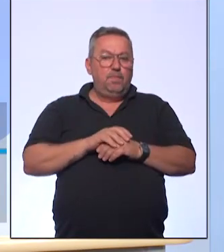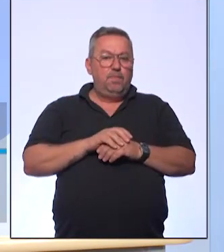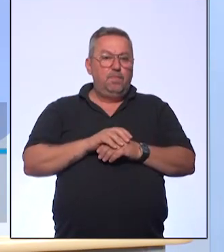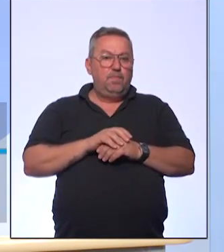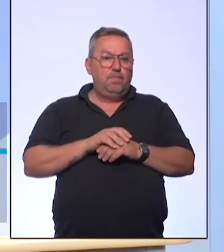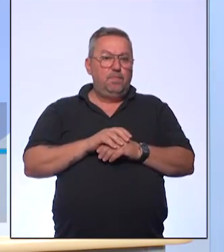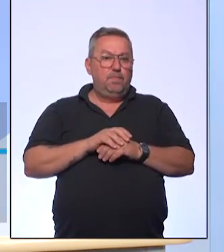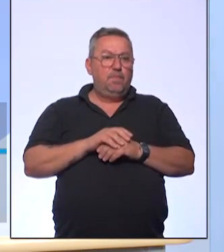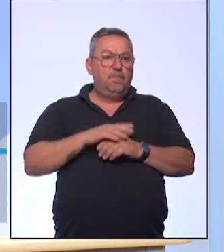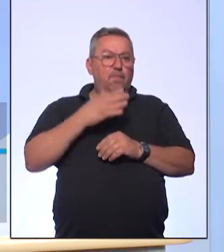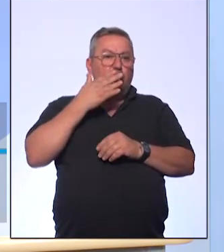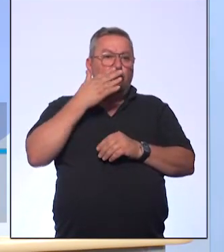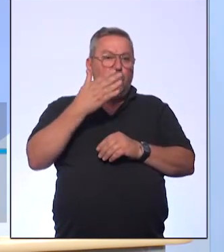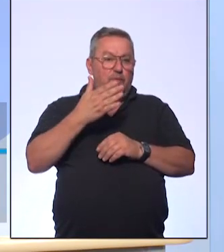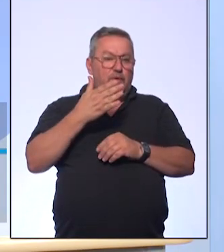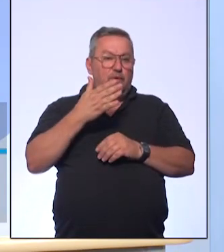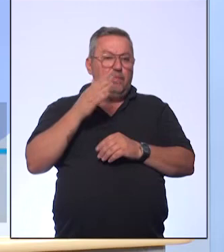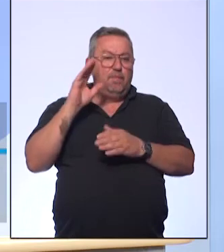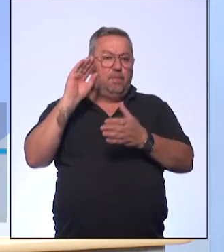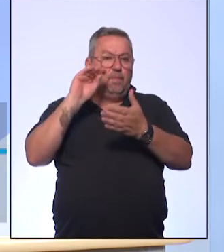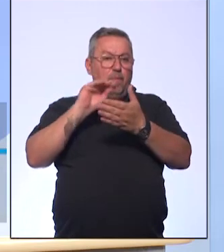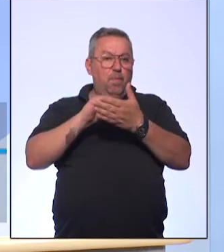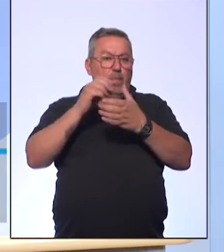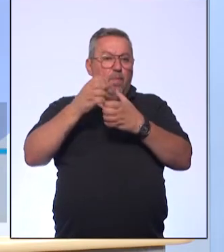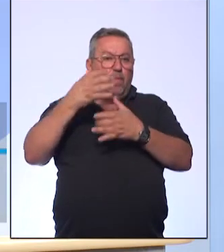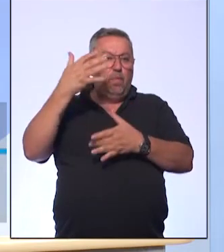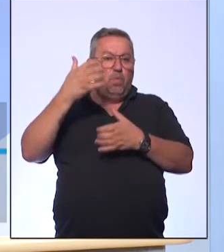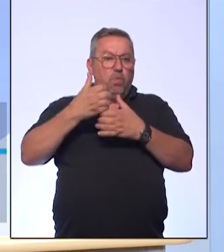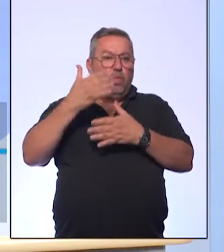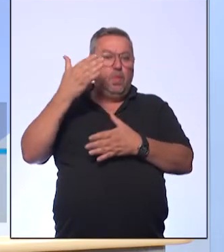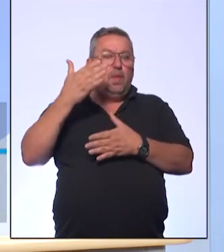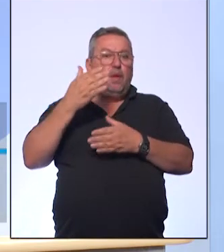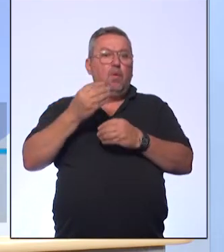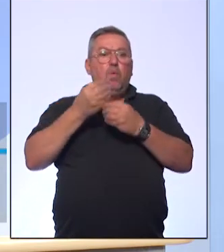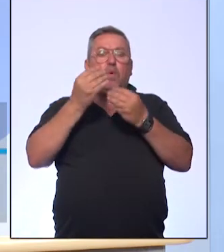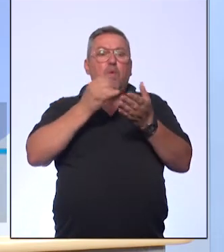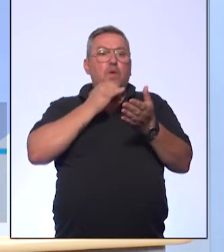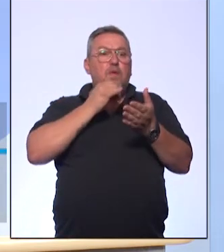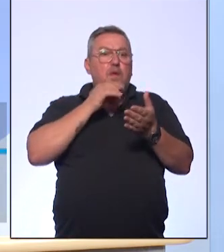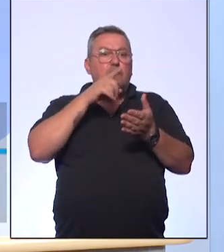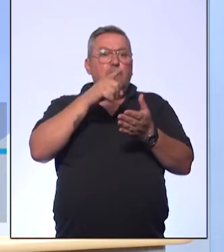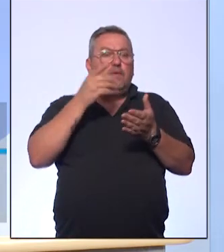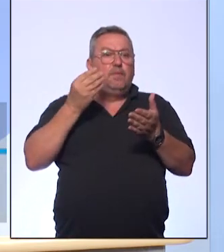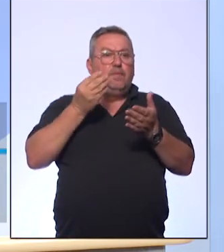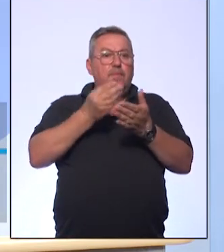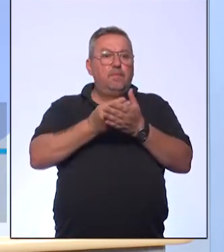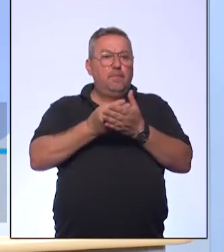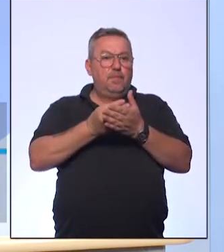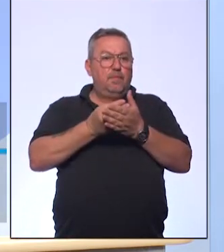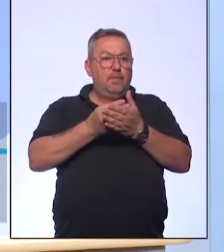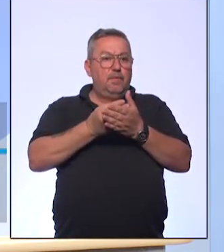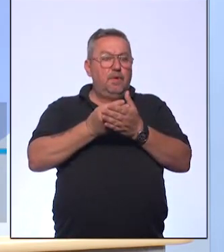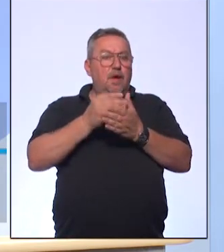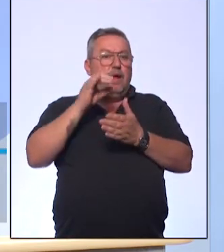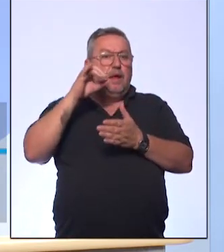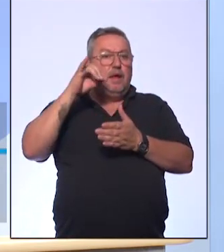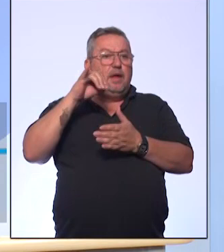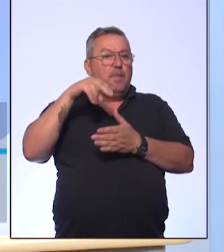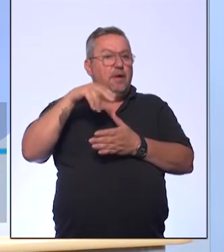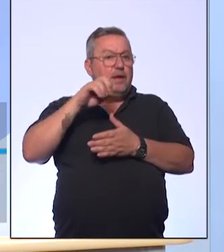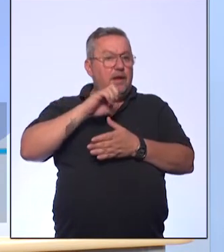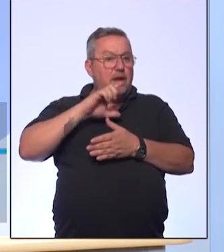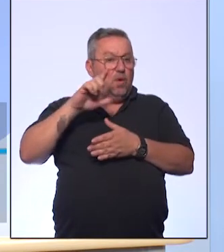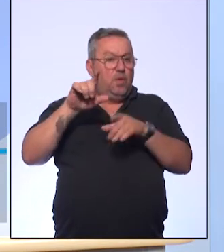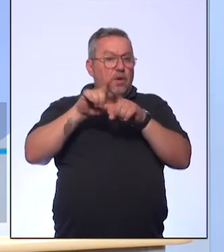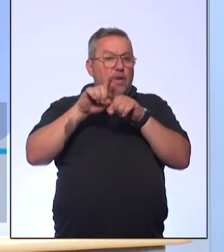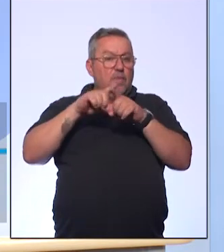né? Então, eu vou pedir para que vocês coloquem no chat lá para nós quais exemplos vocês dariam de fluxos imateriais e